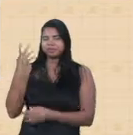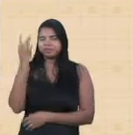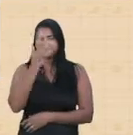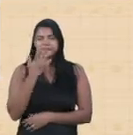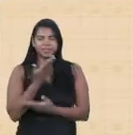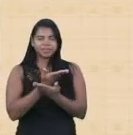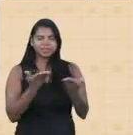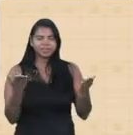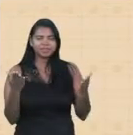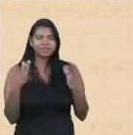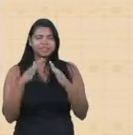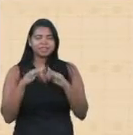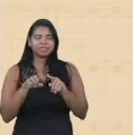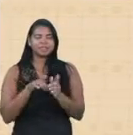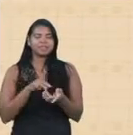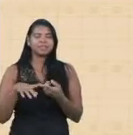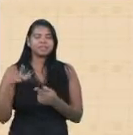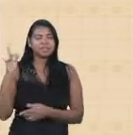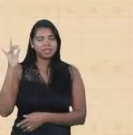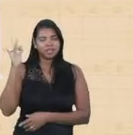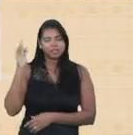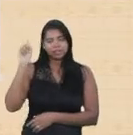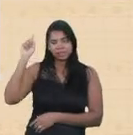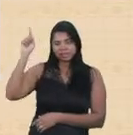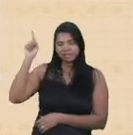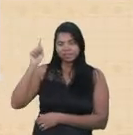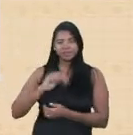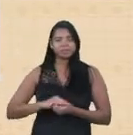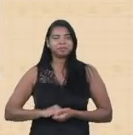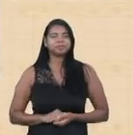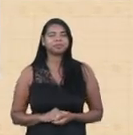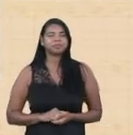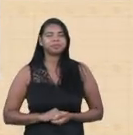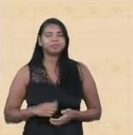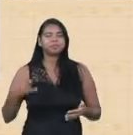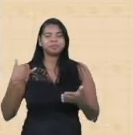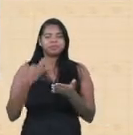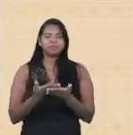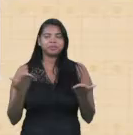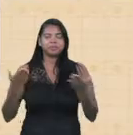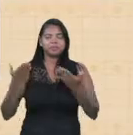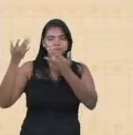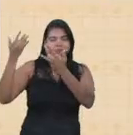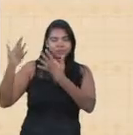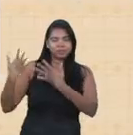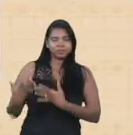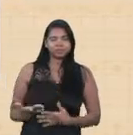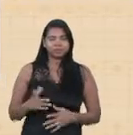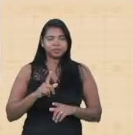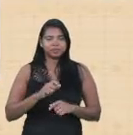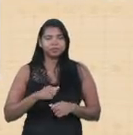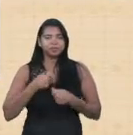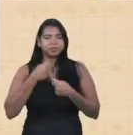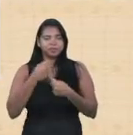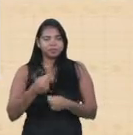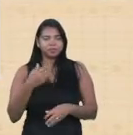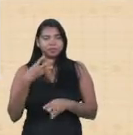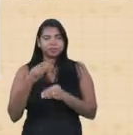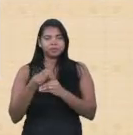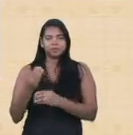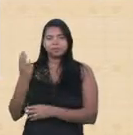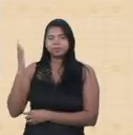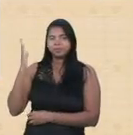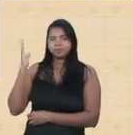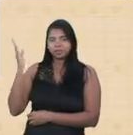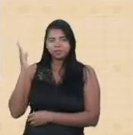sua casa. Muito bem, vai lá no meu Instagram que você vai saber mais sobre isso. Vamos, então, falar sobre a força magnética de Lorentz, que é exatamente